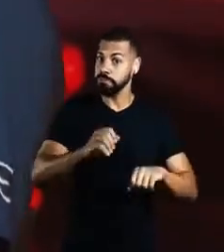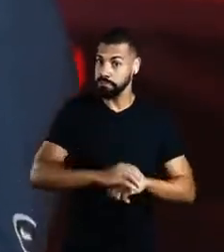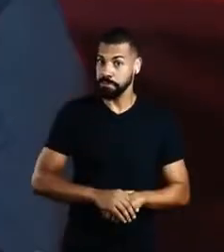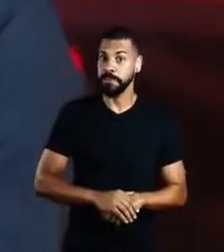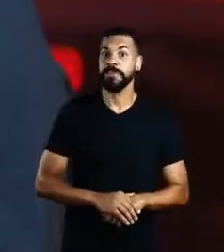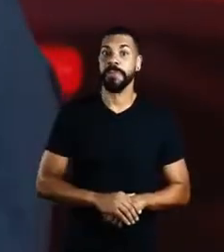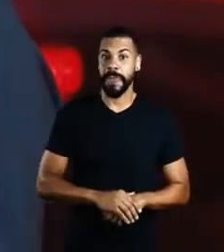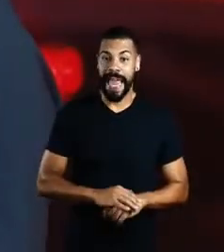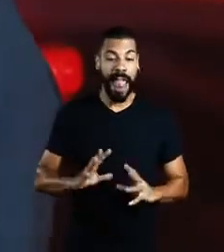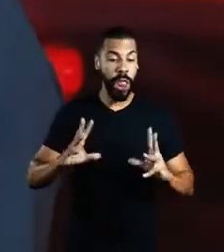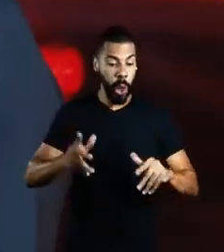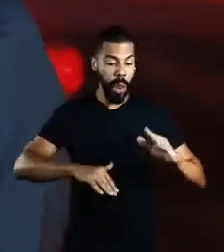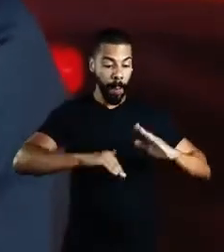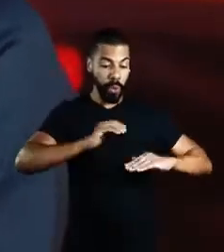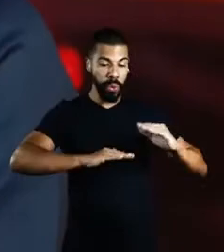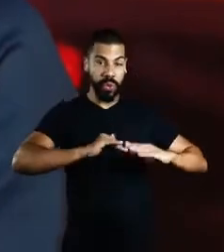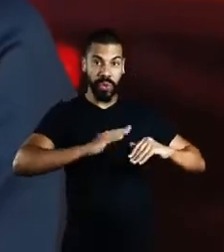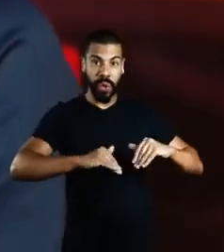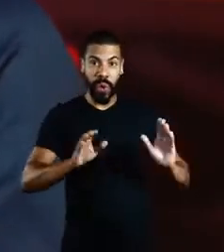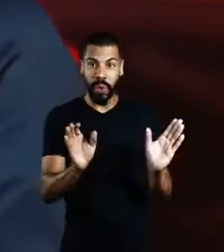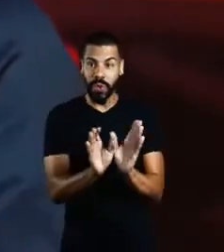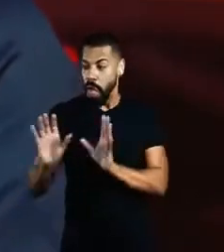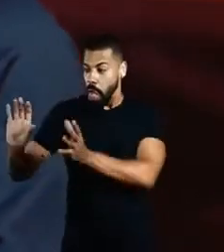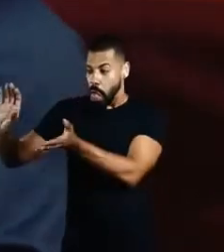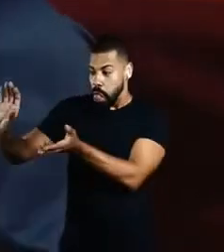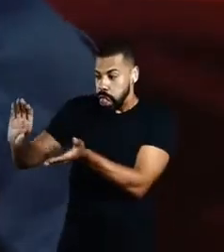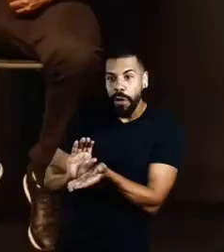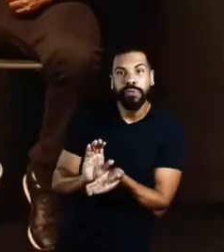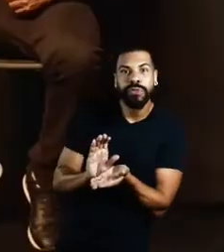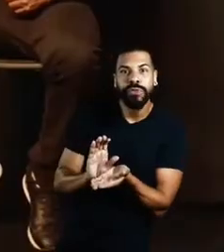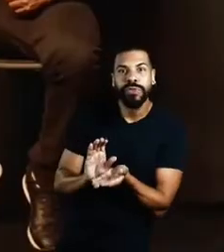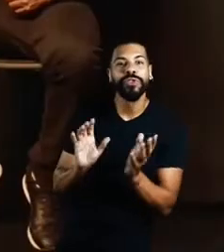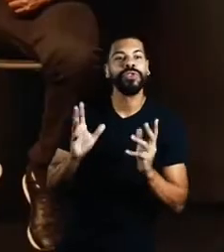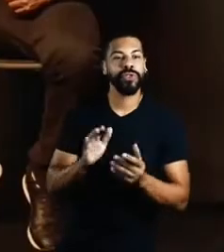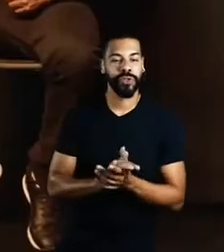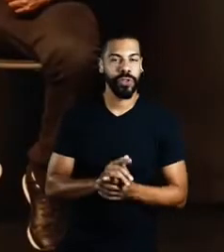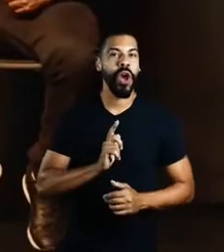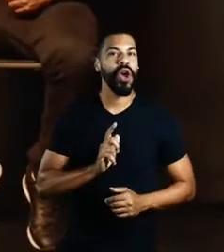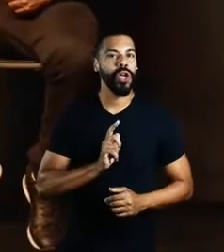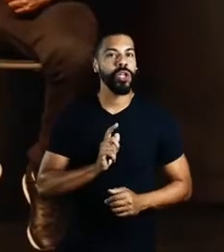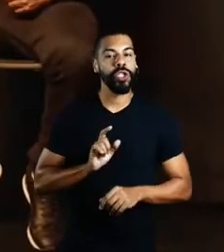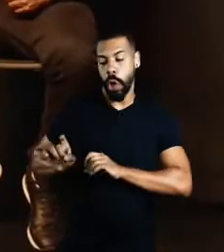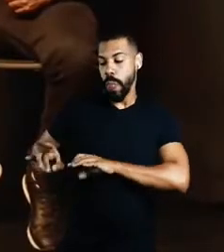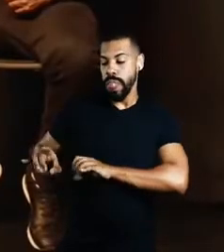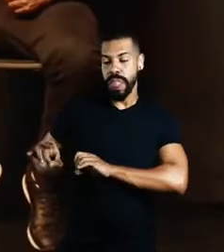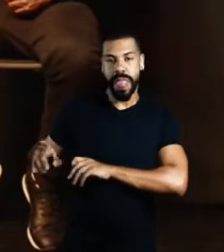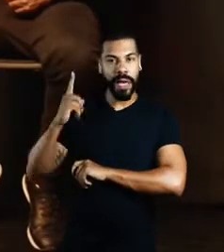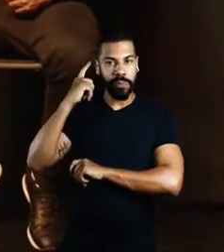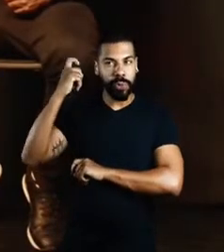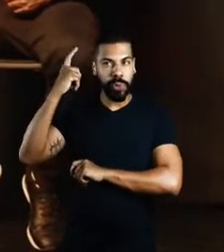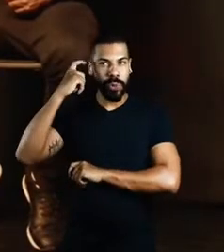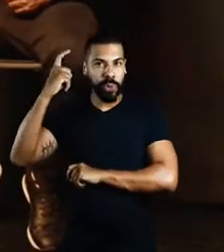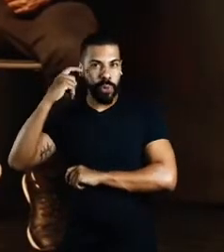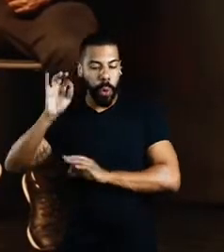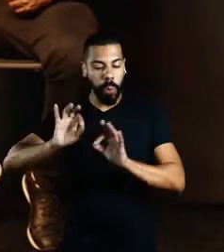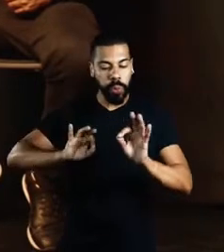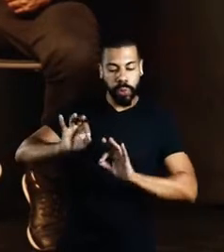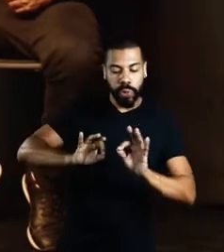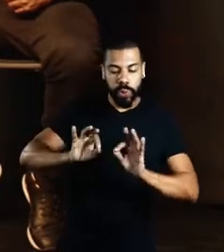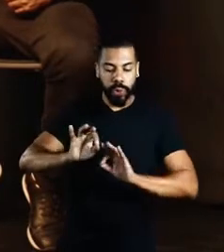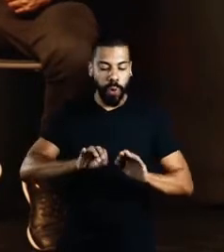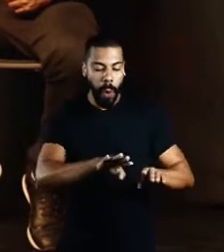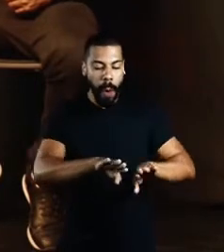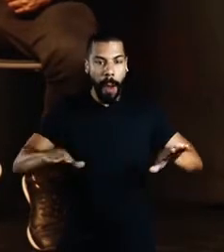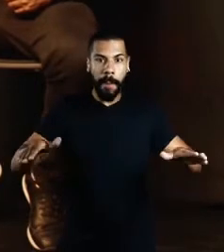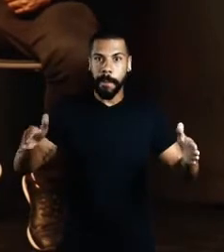era deles, né? Tudo. A gente levava tudo. A gente tinha um holding, tinha um técnico de som, que era o cara que operava a nossa mesa. Que, meu, era uma